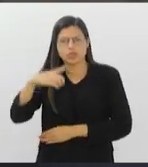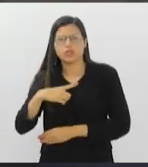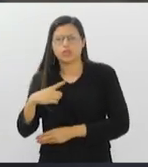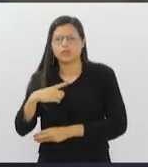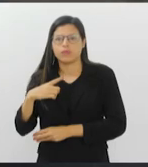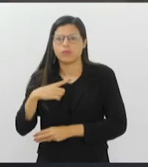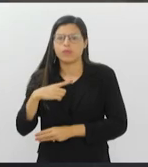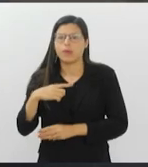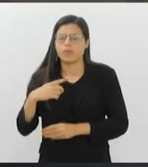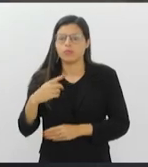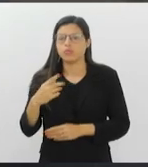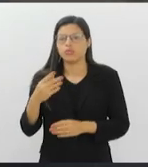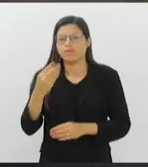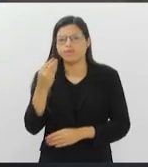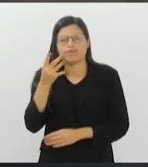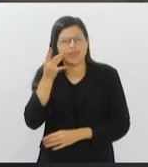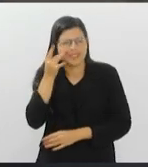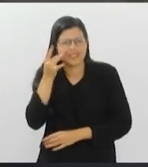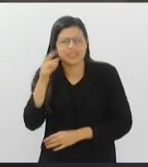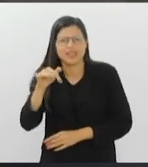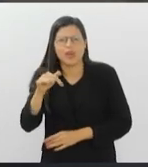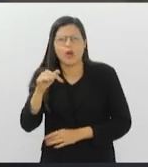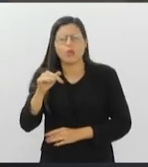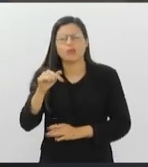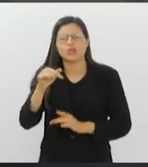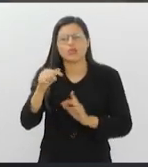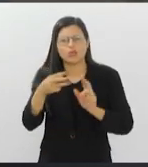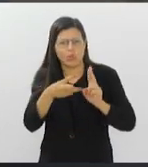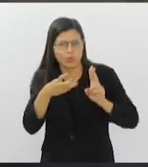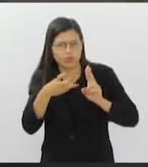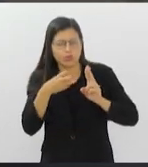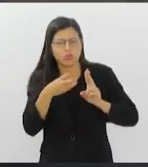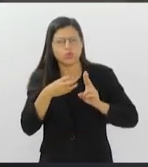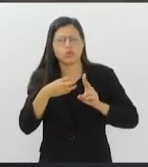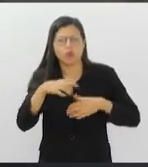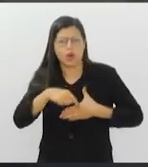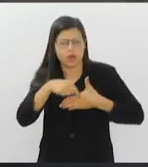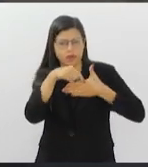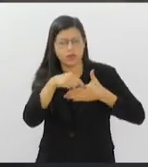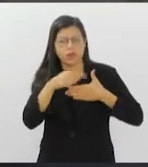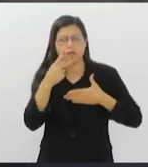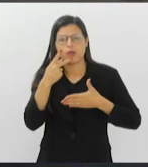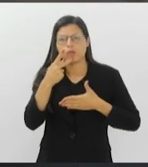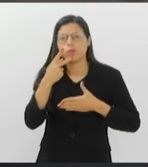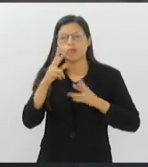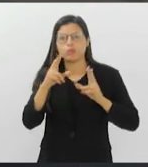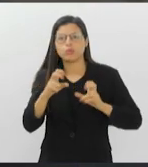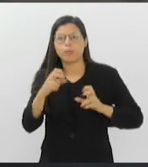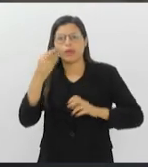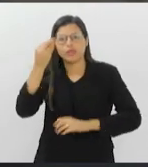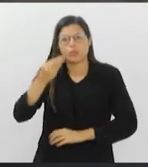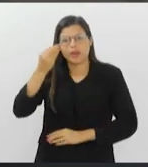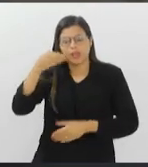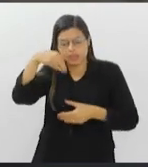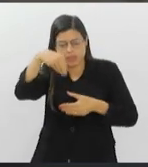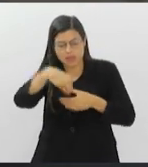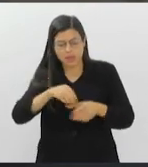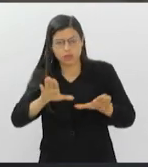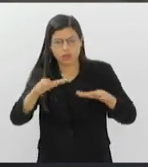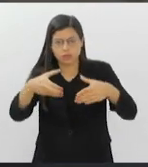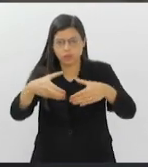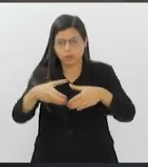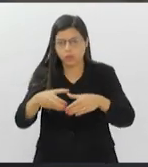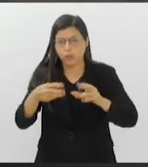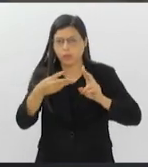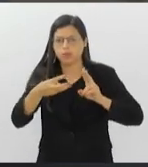um cacique que pôde falar um pouco da experiência dessa atuação da amamentação dentro da aldeia indígena. Então acho que a